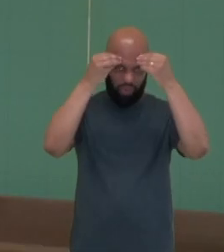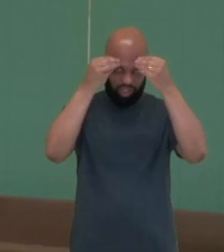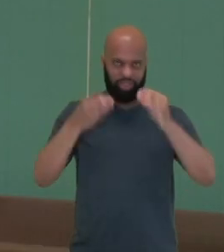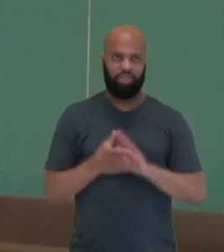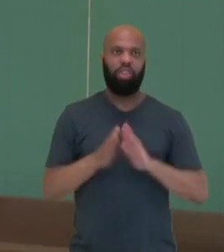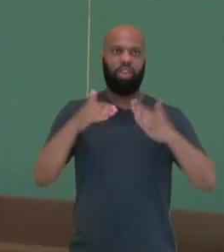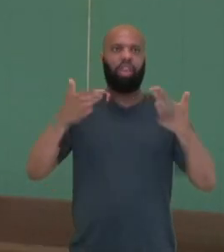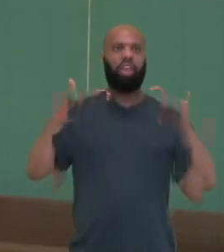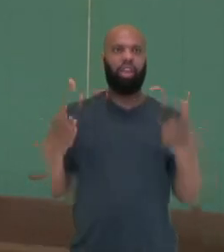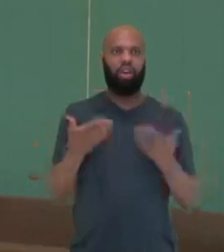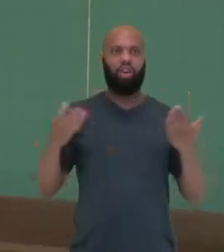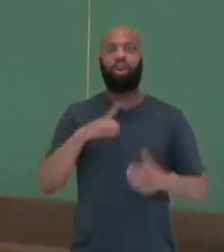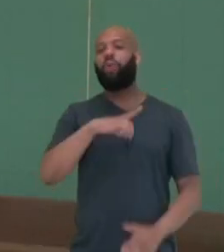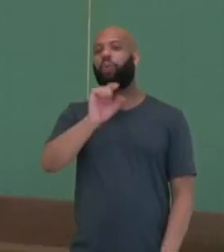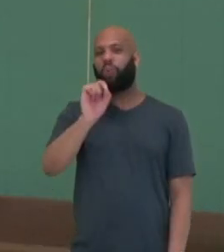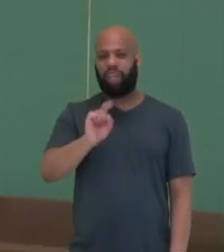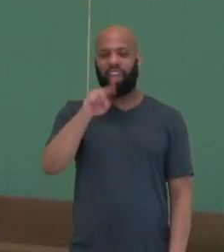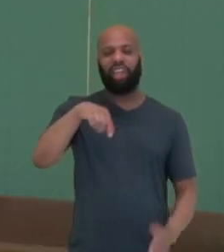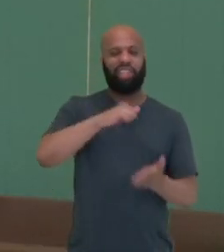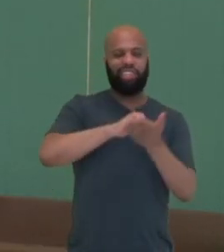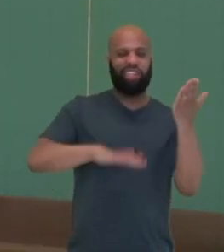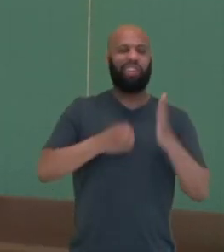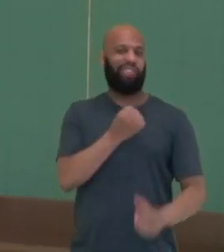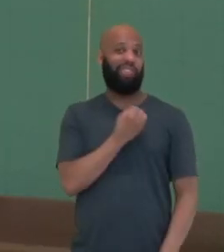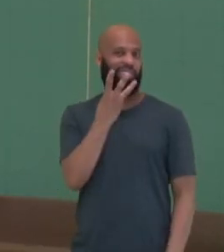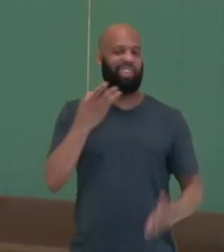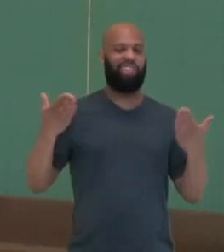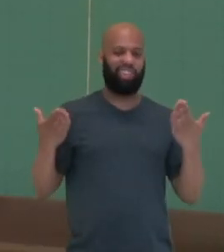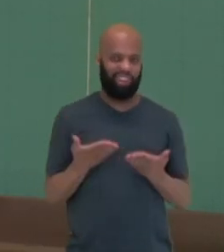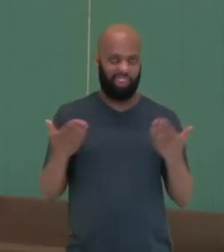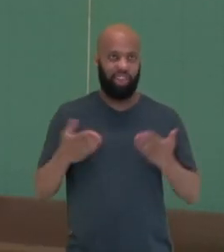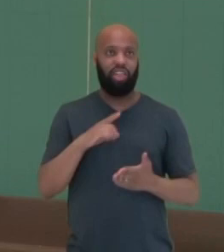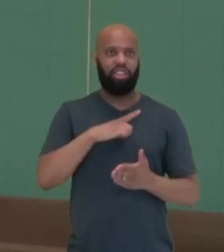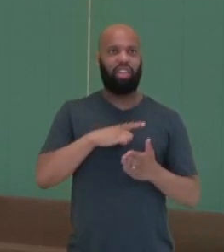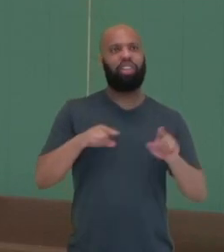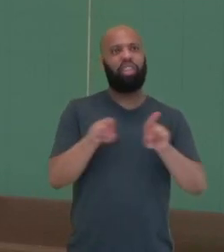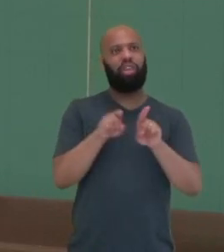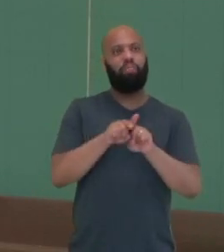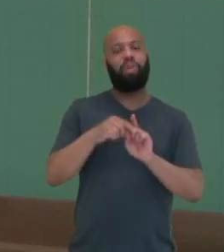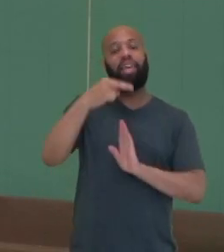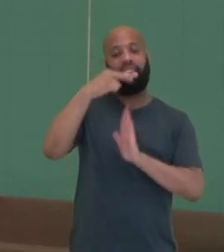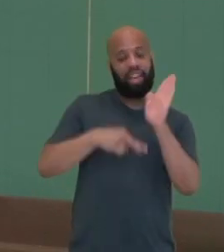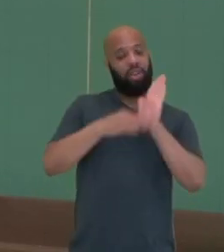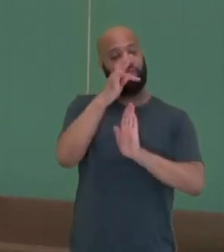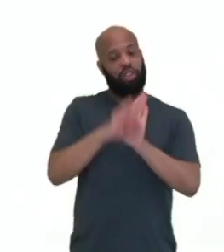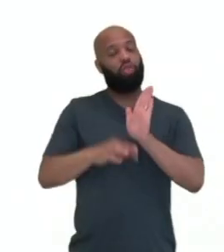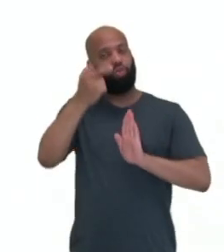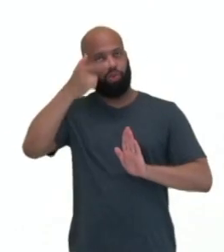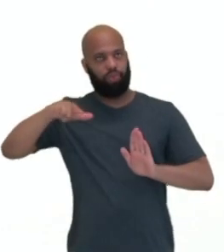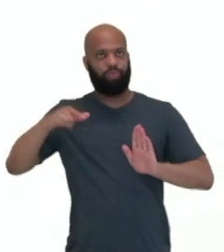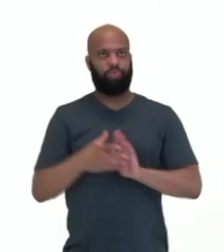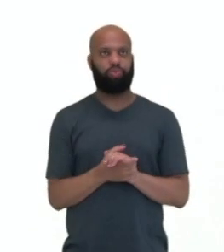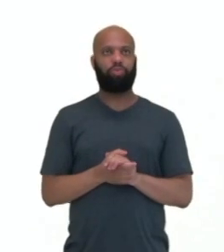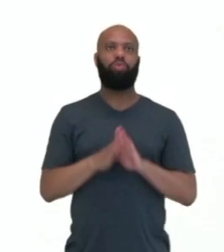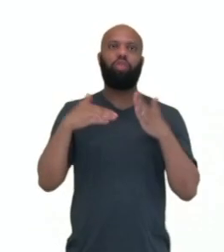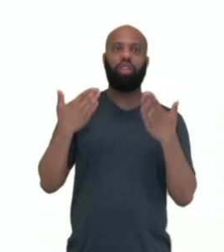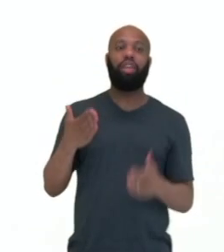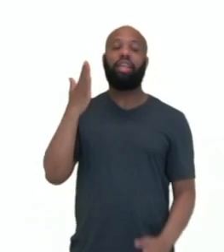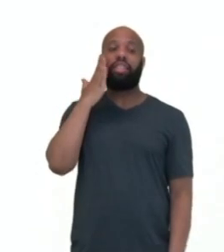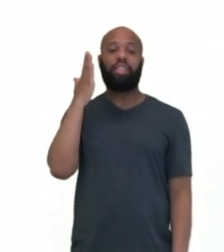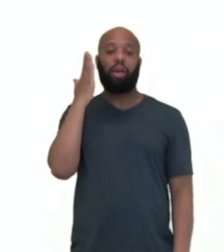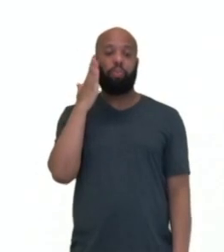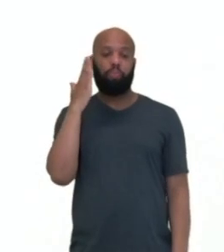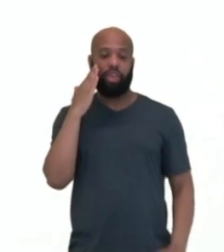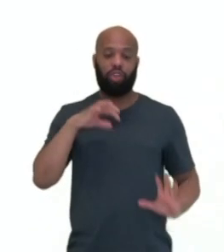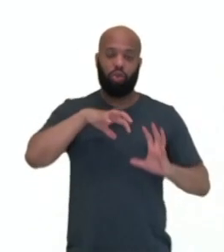Com isso, chegamos a quê? A atividade 3. E tem um trechinho para reler, olha só. Sabíamos do